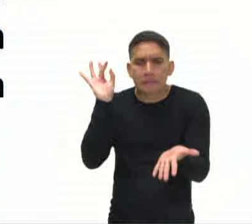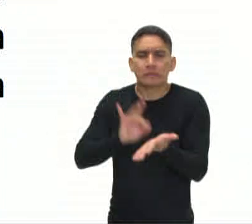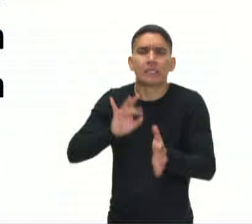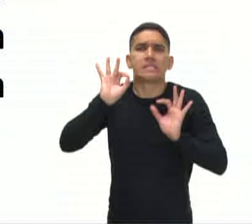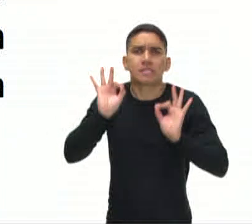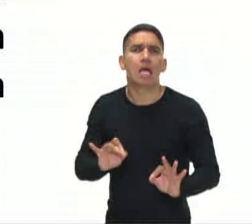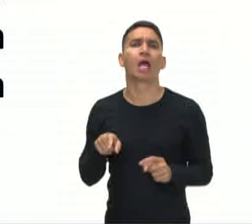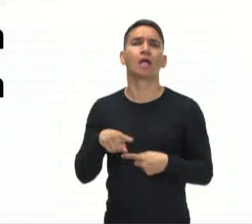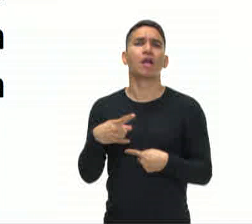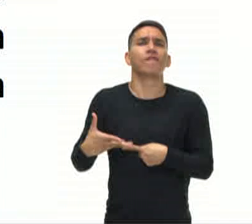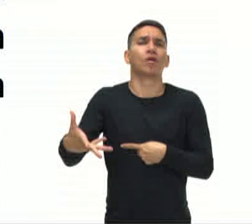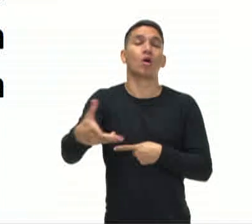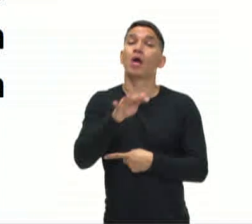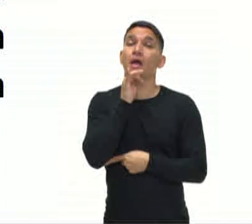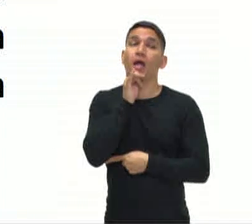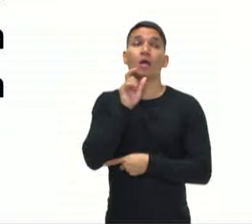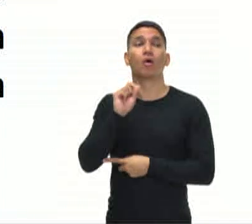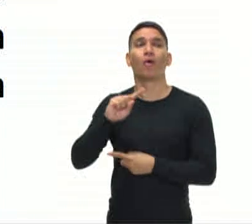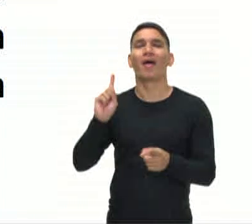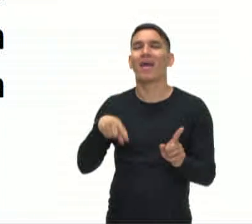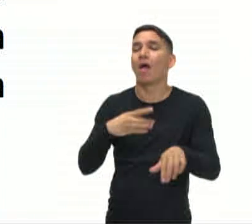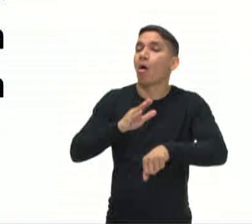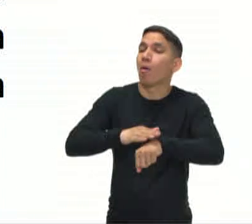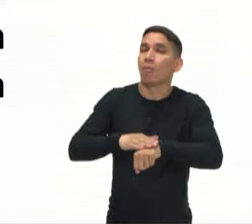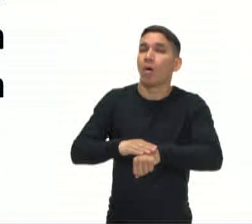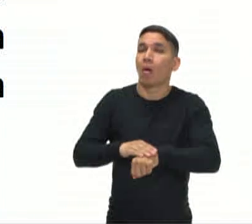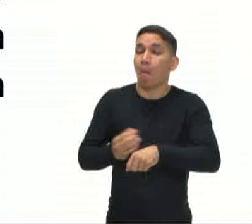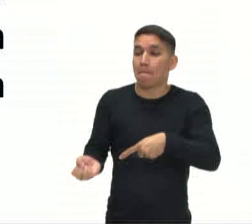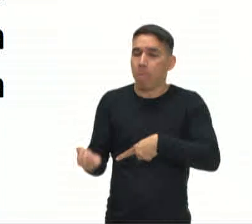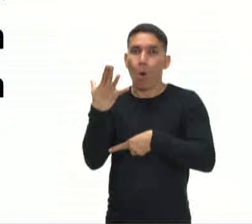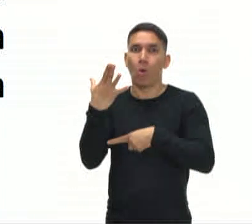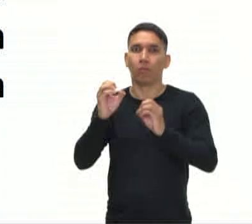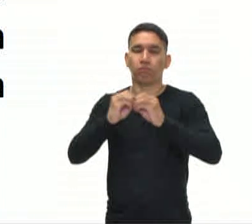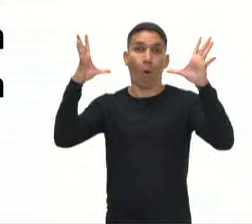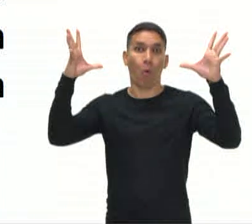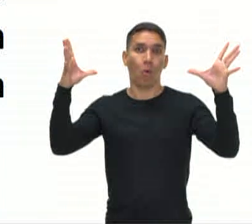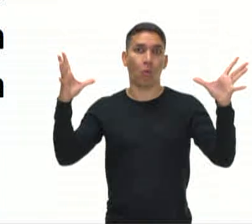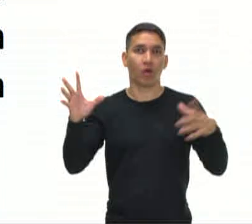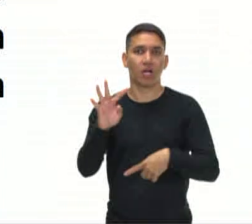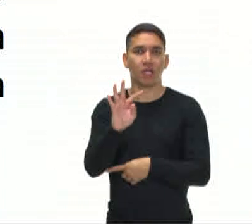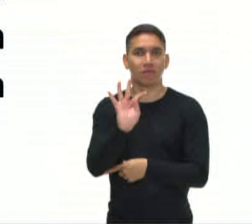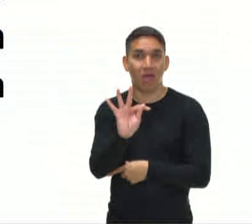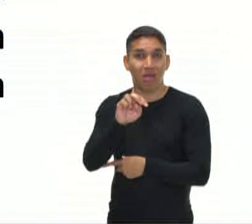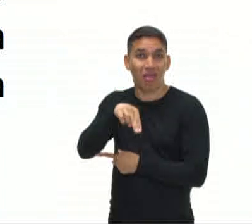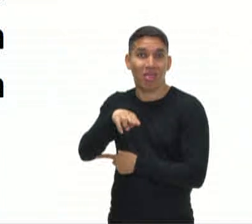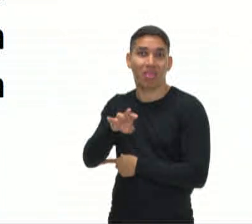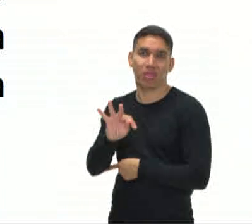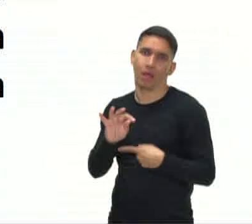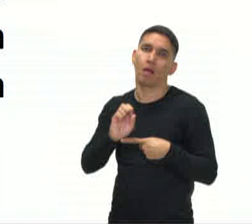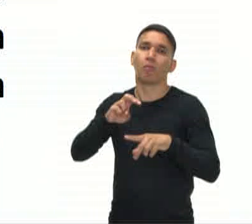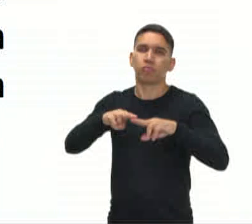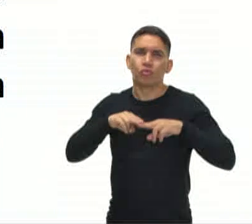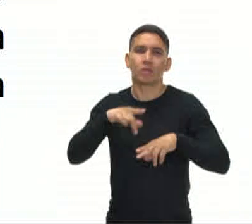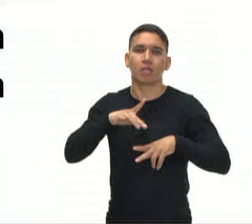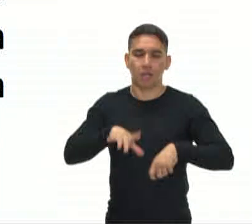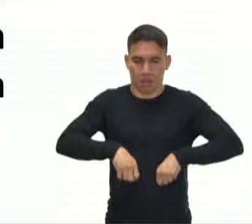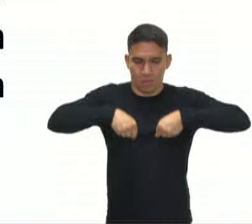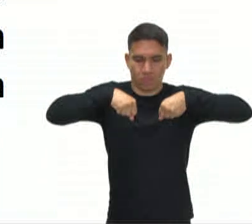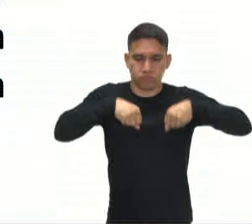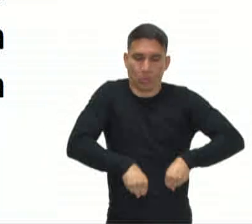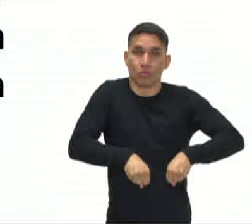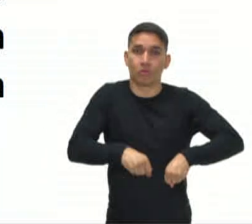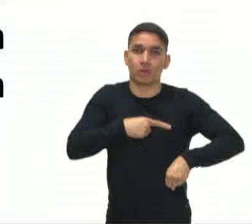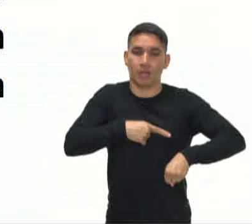da velocidade. Um exemplo é a explosão da dinamite. Então, um detonador é feito com estopim, é um pino de madeira